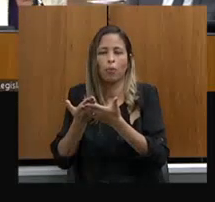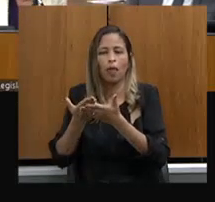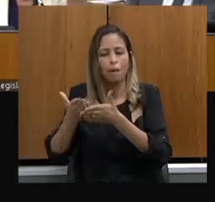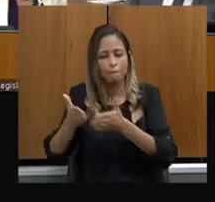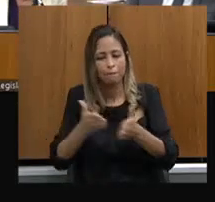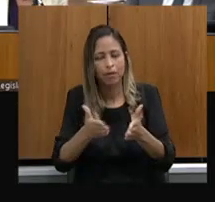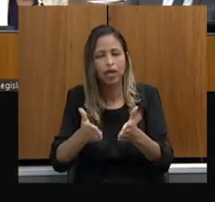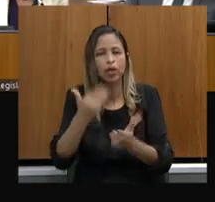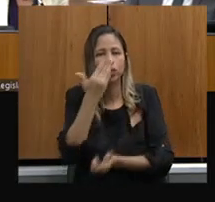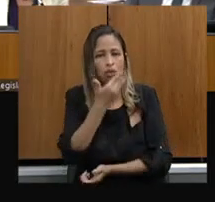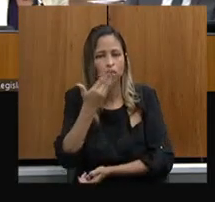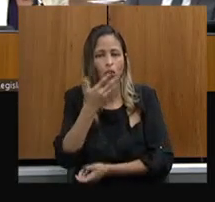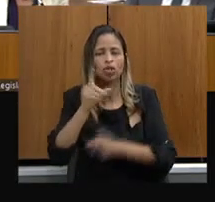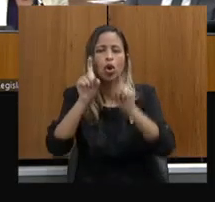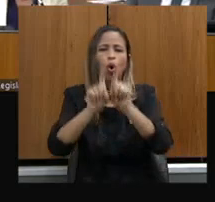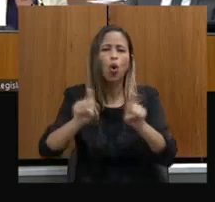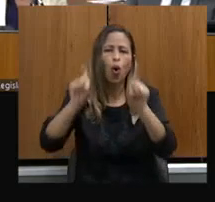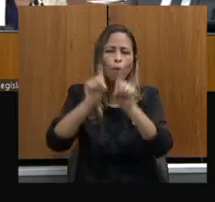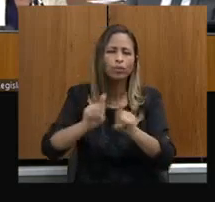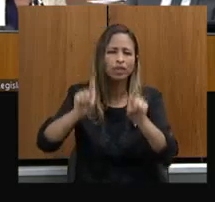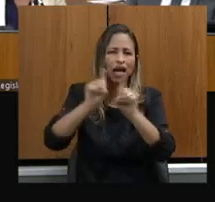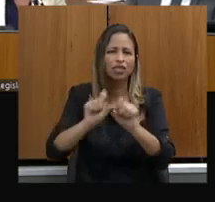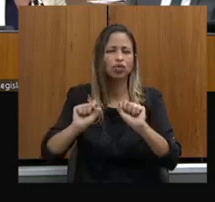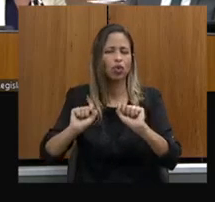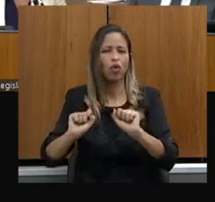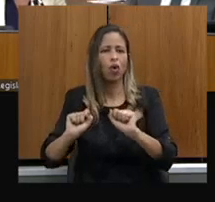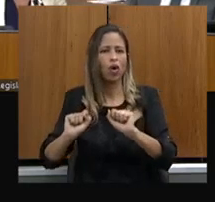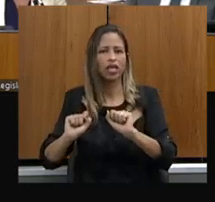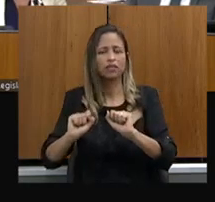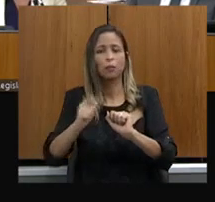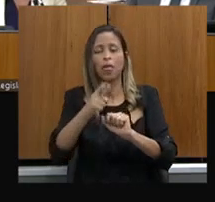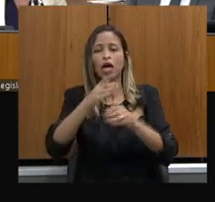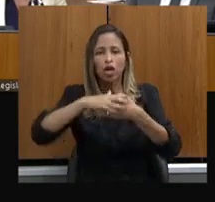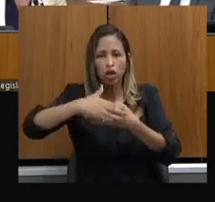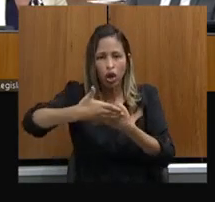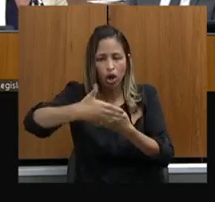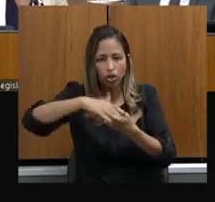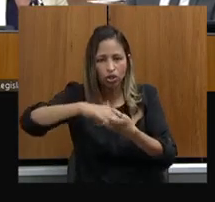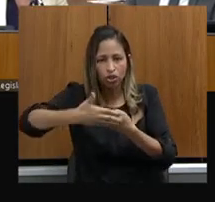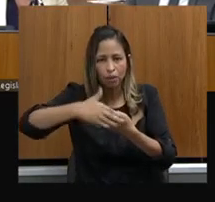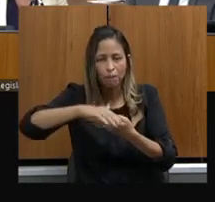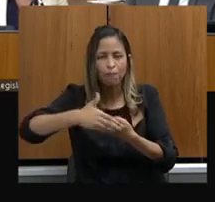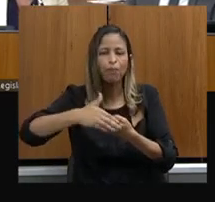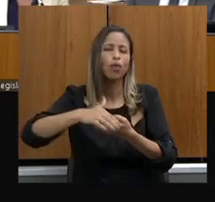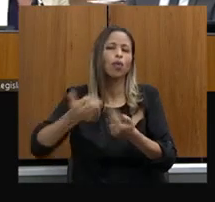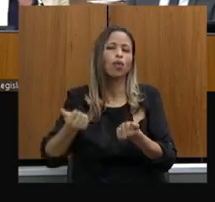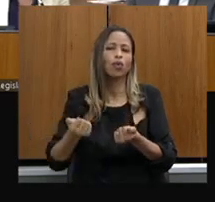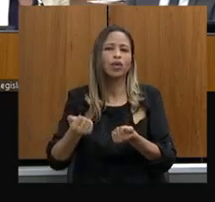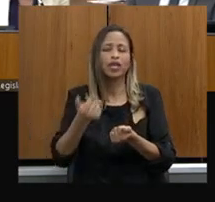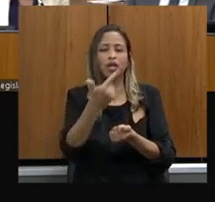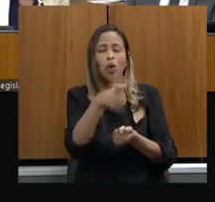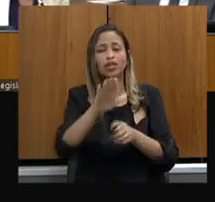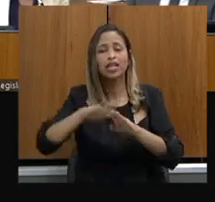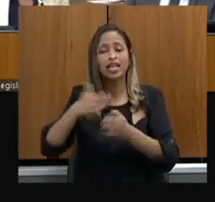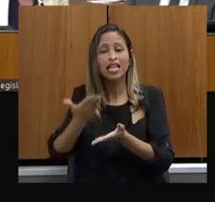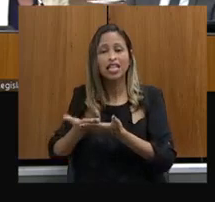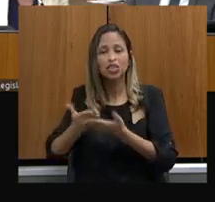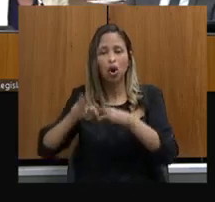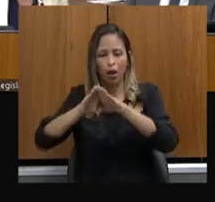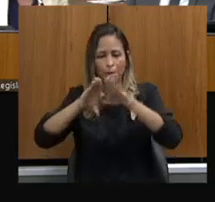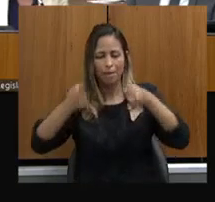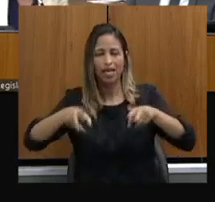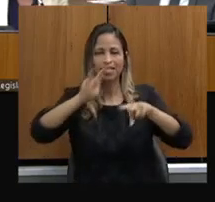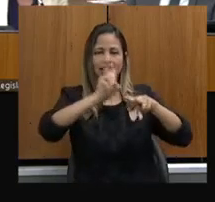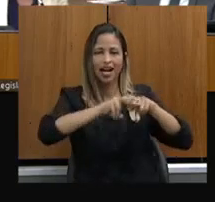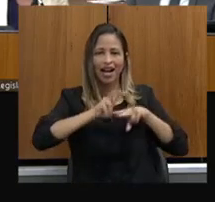com 4.900 computadores 321 notebooks e equipagem de 191 escolas com mesas